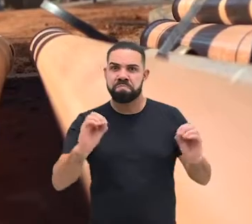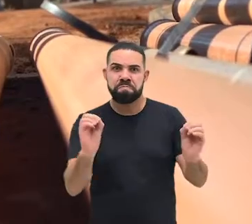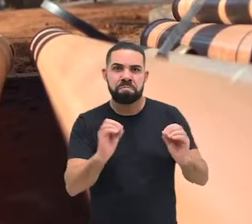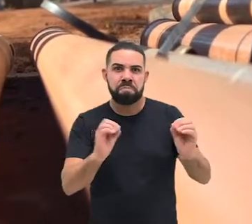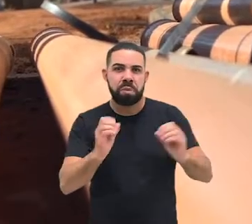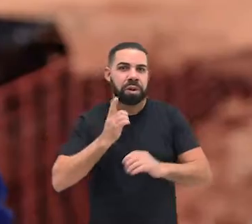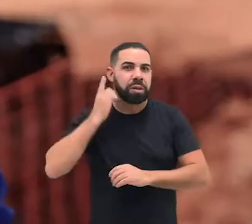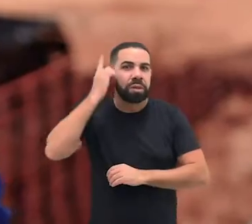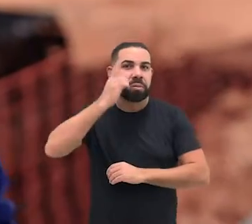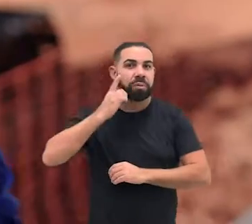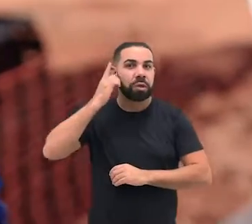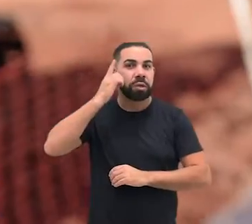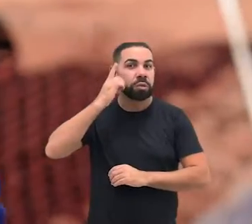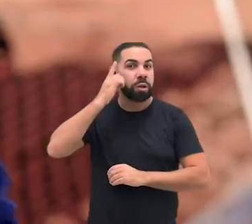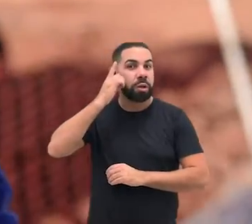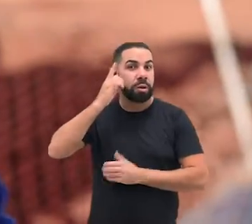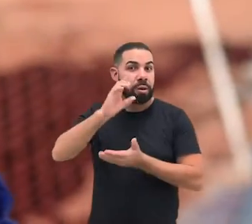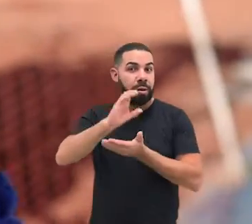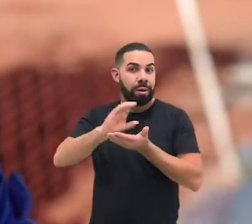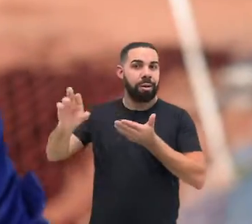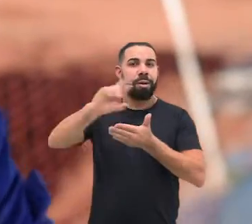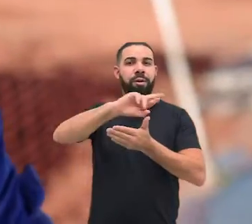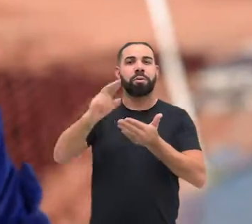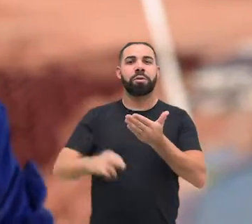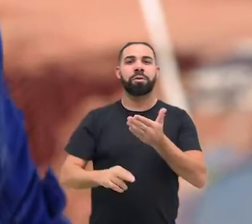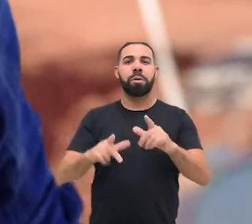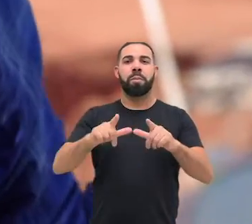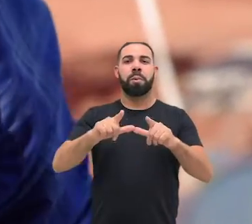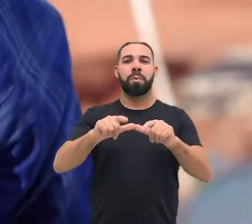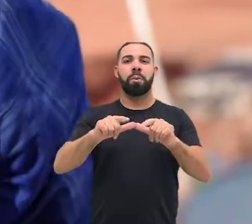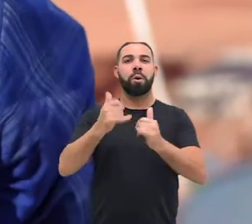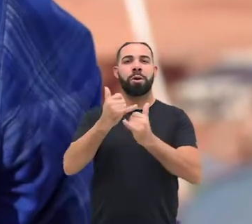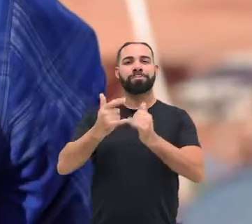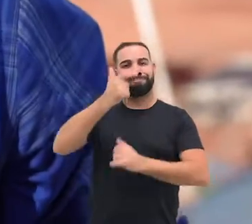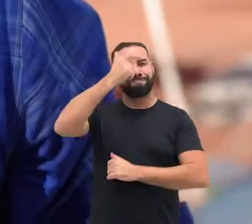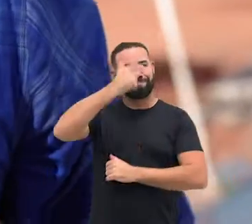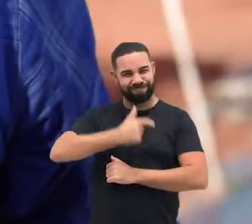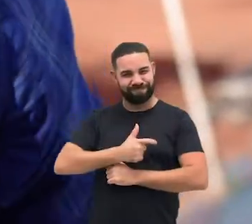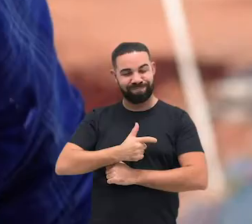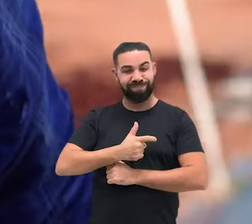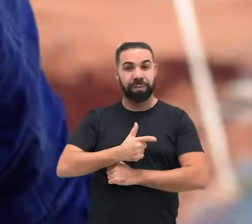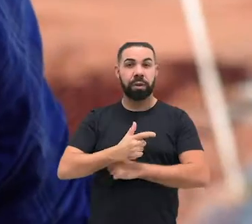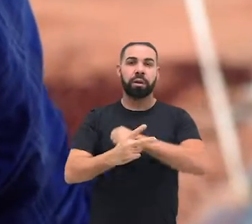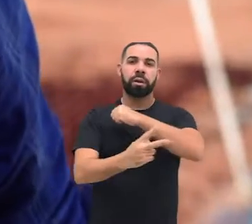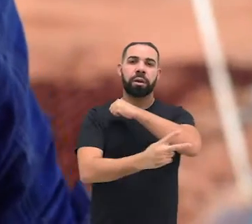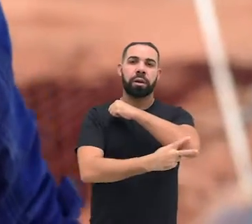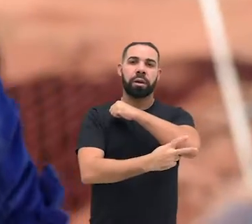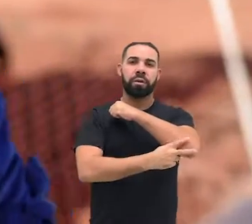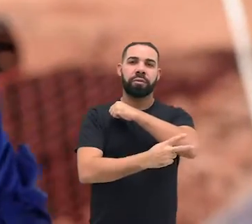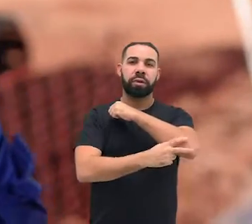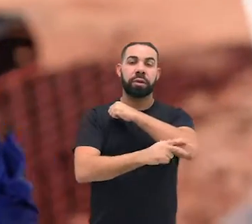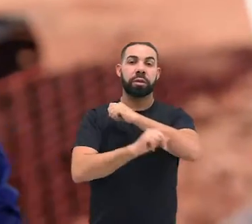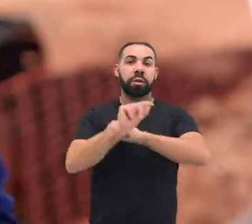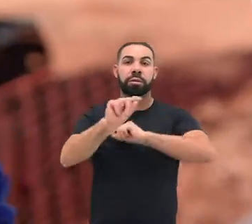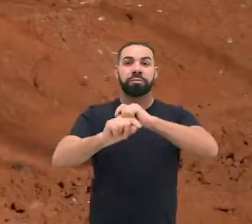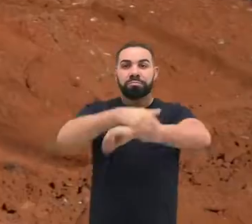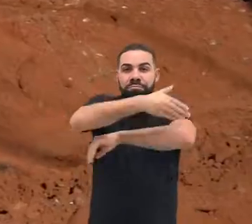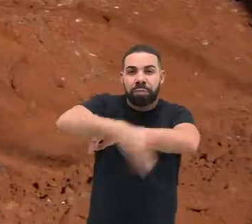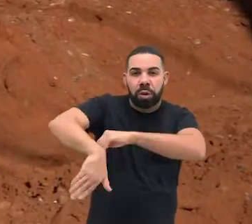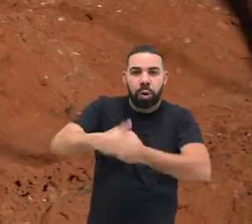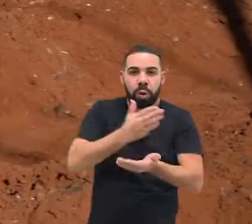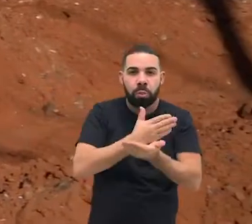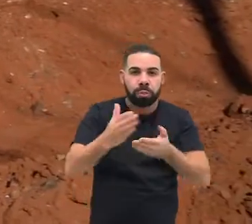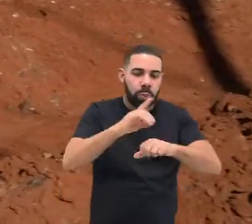Nenhum deputado enviou mais recursos para Bauru do que eu. Nós estamos aqui na Avenida Rodrigues Alves, onde começou as obras